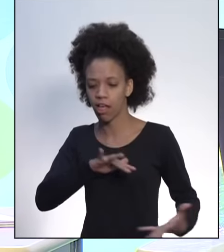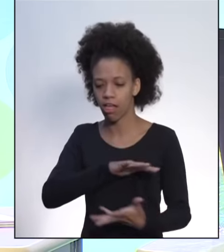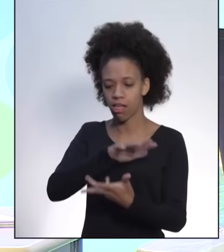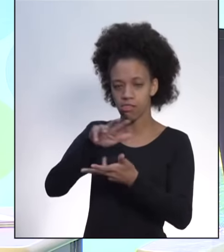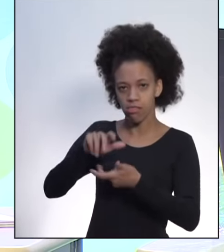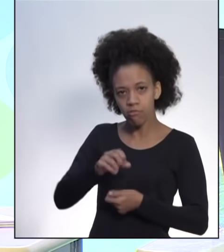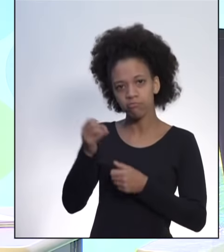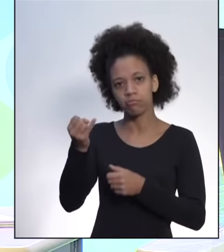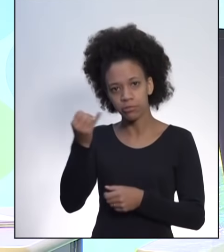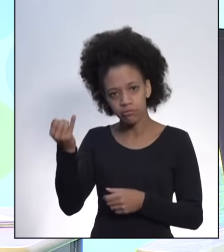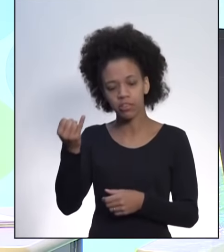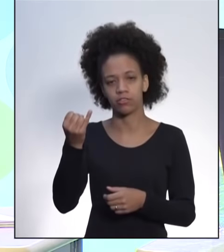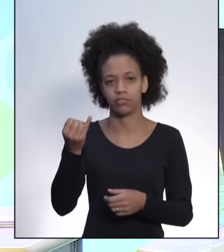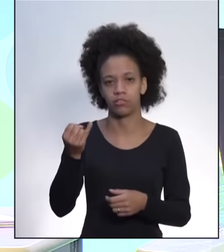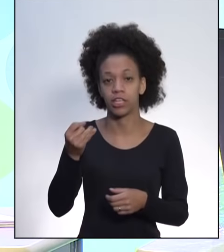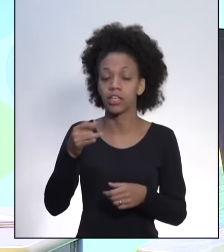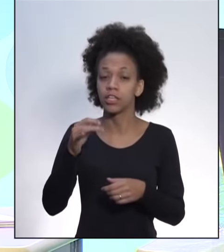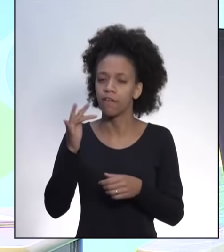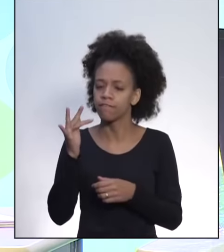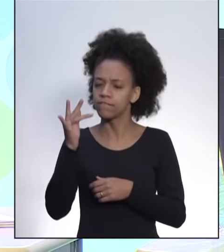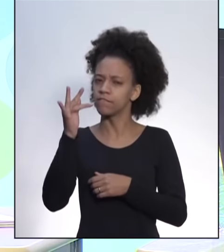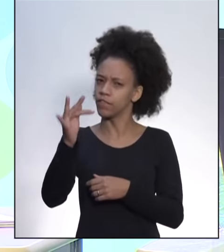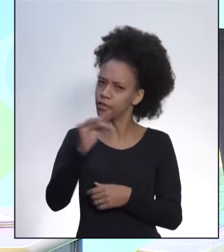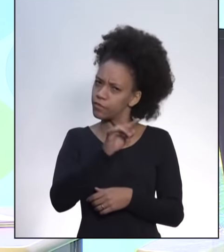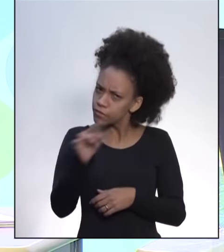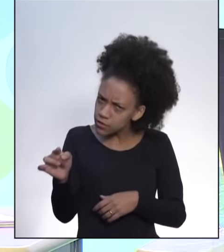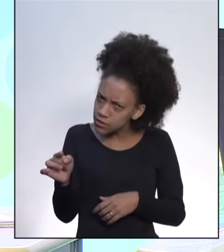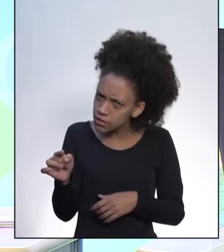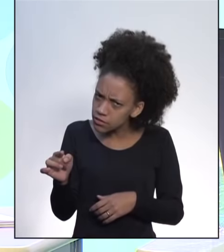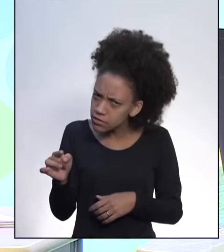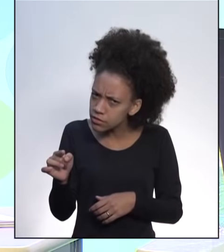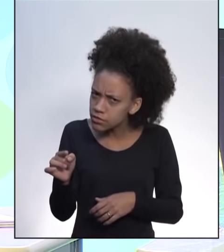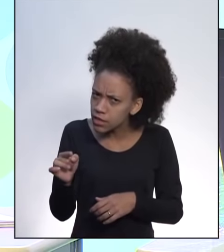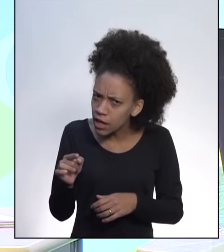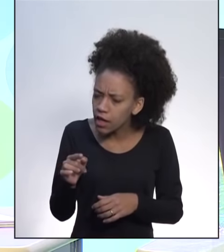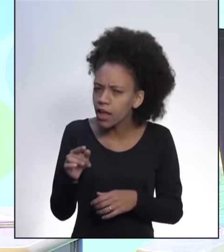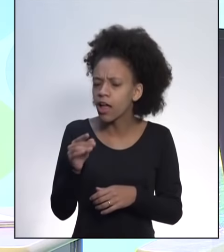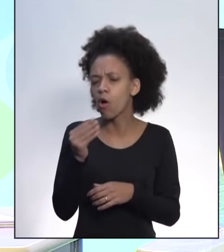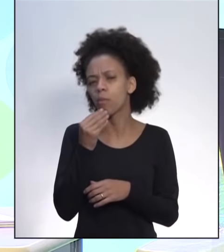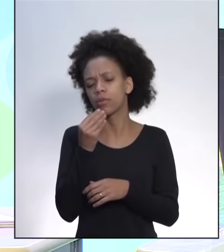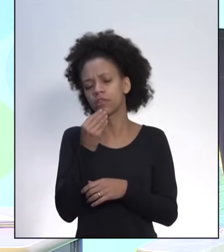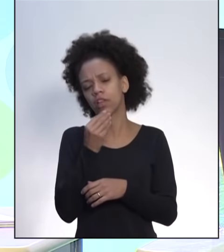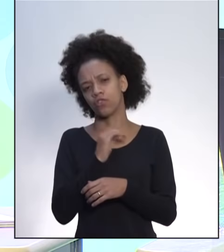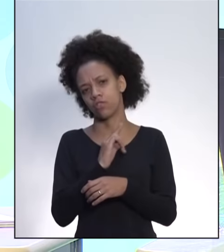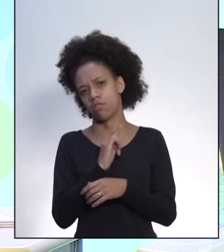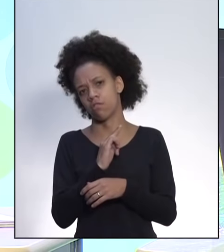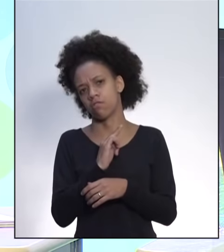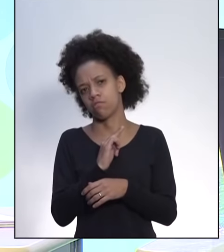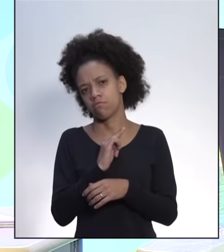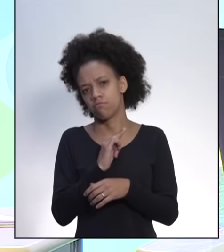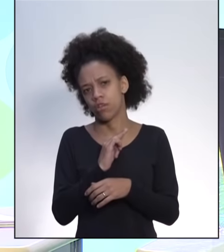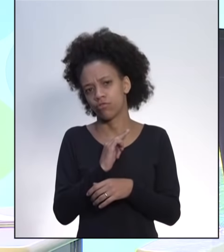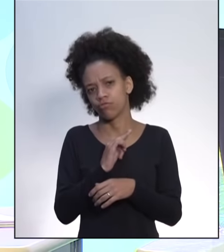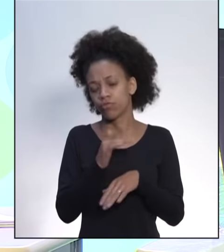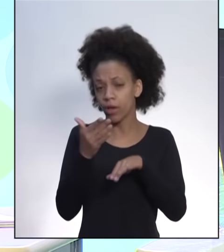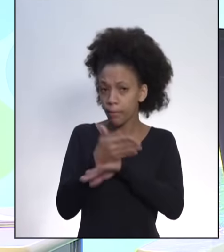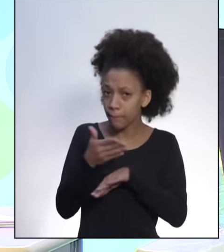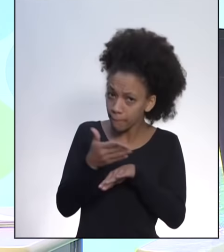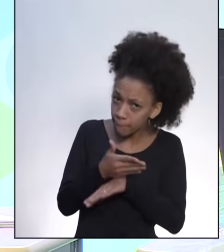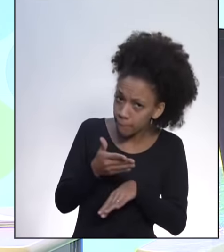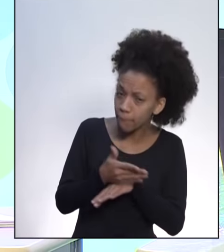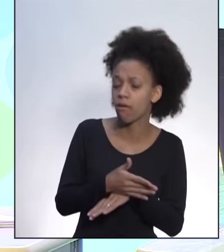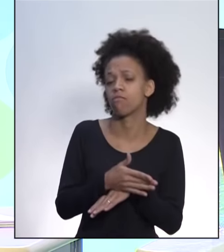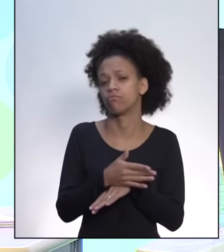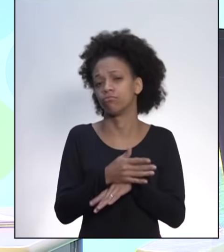muito importantes e futuramente vocês vão ter a possibilidade de fazer empate de